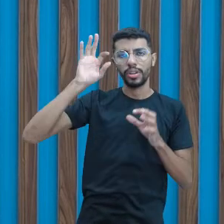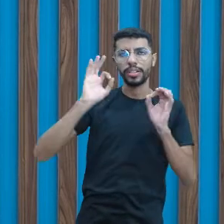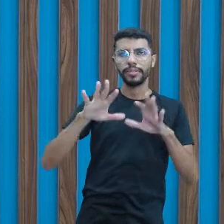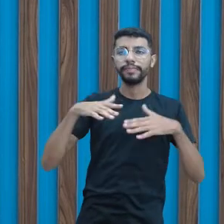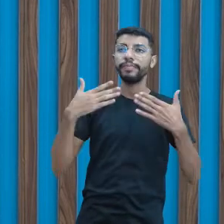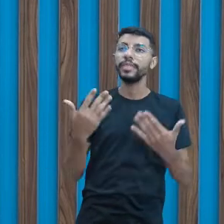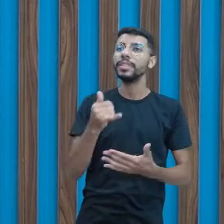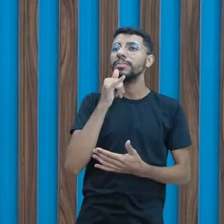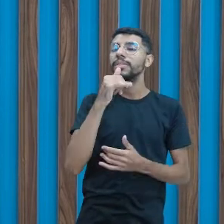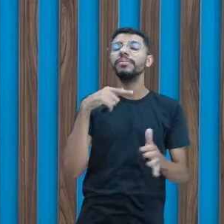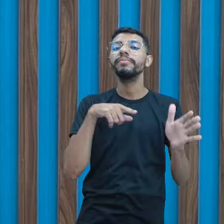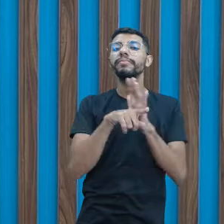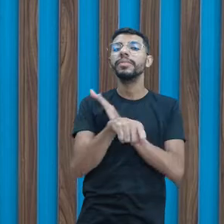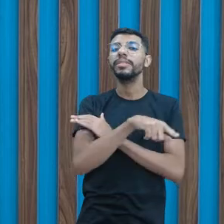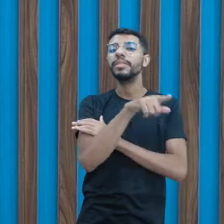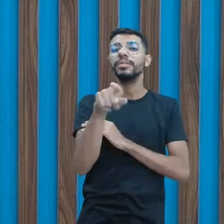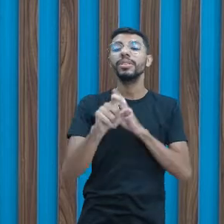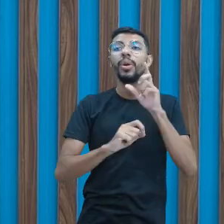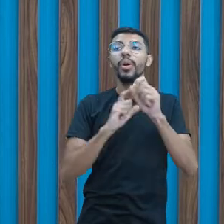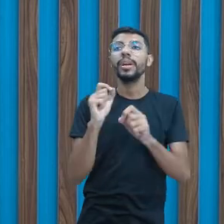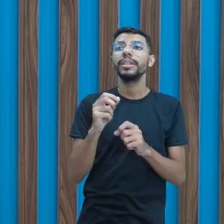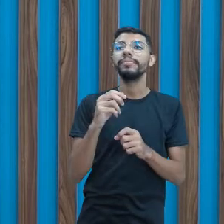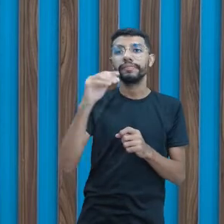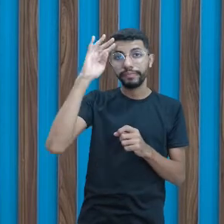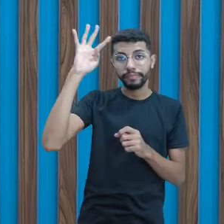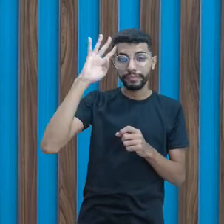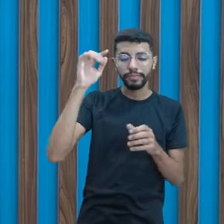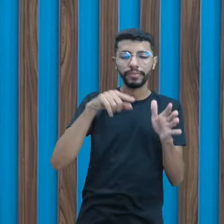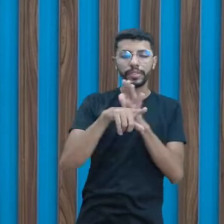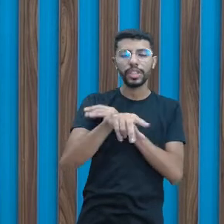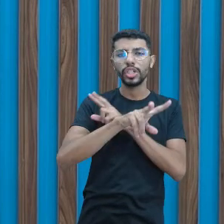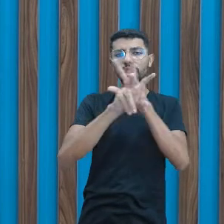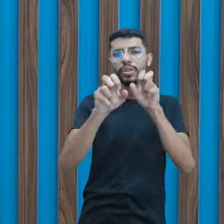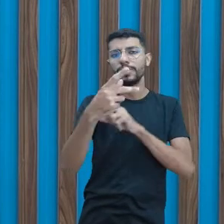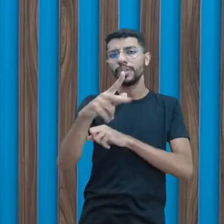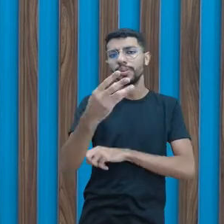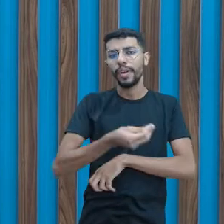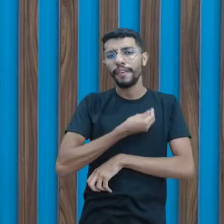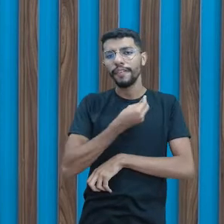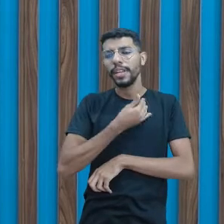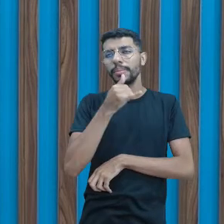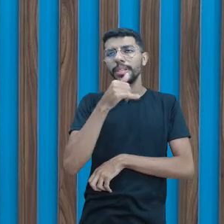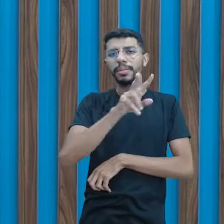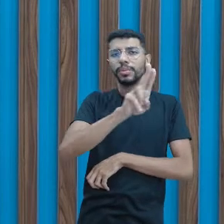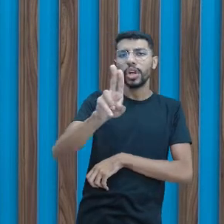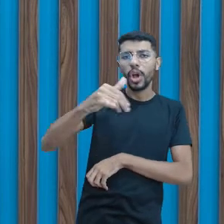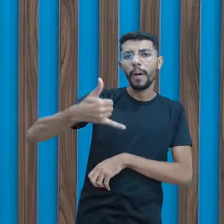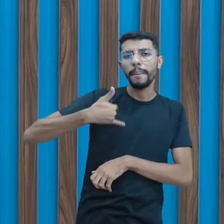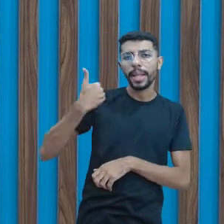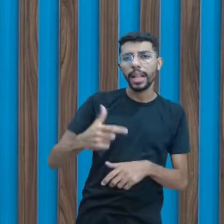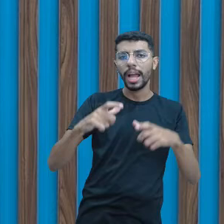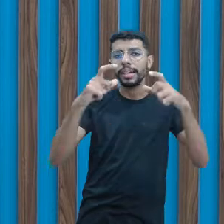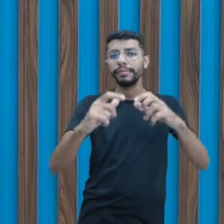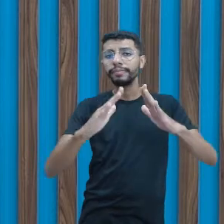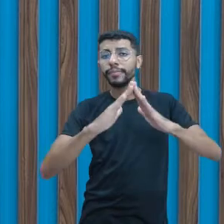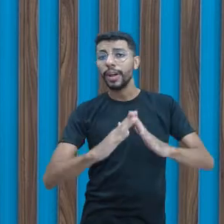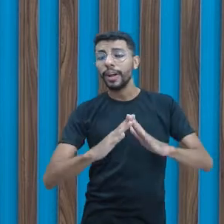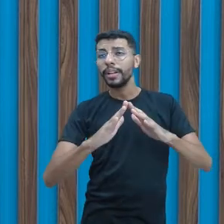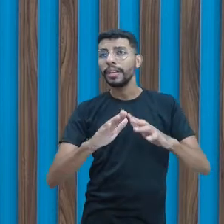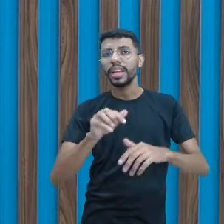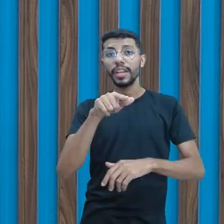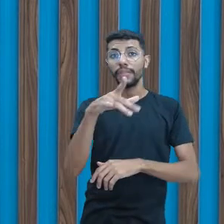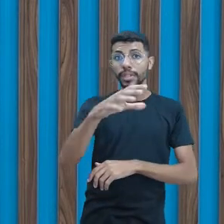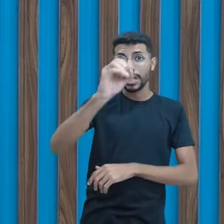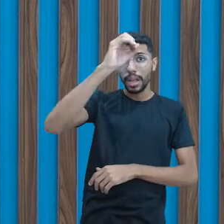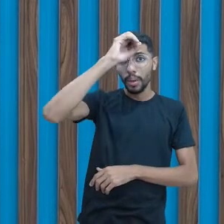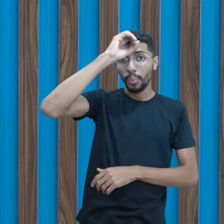para você a respeito de alguma coisa da sua vida, pergunta seu nome, sua idade, onde você mora, e você não sabe de nada